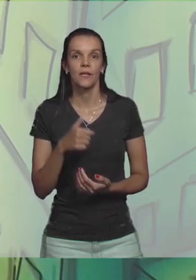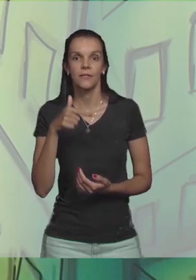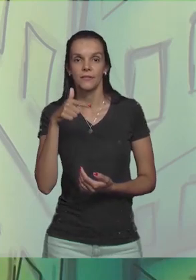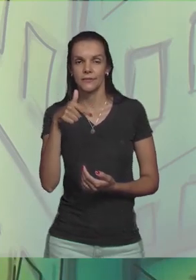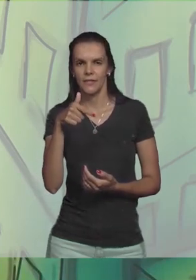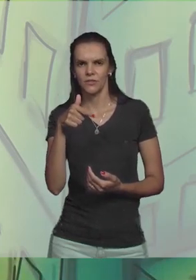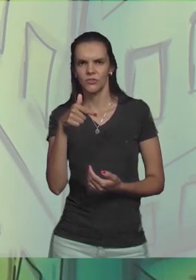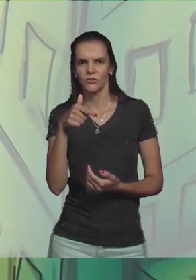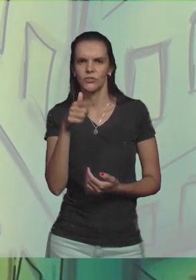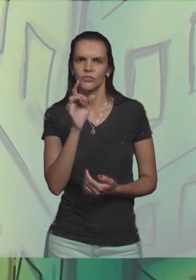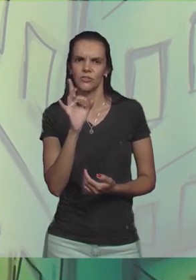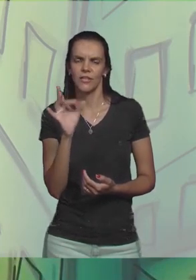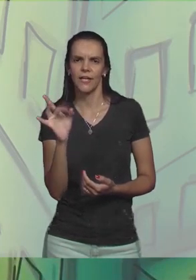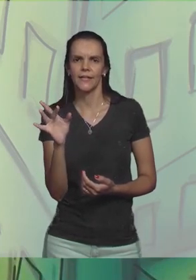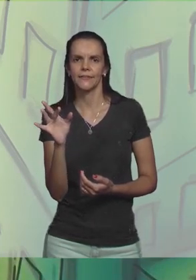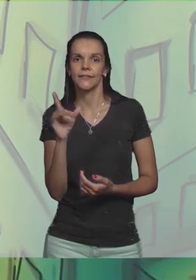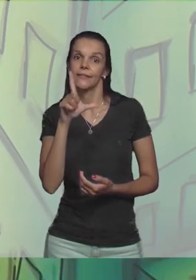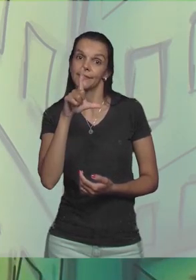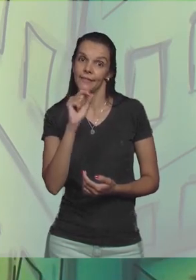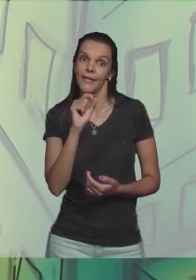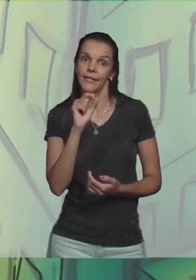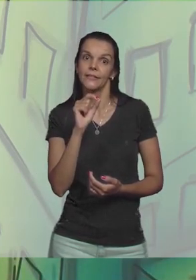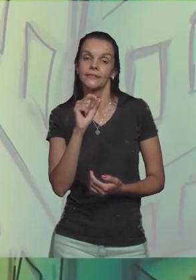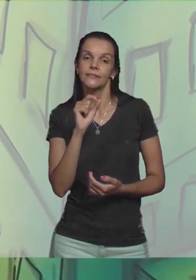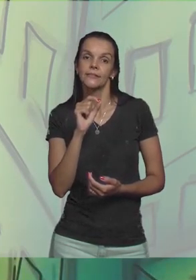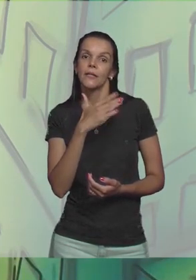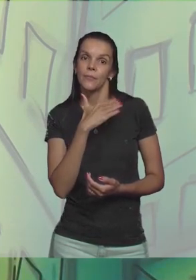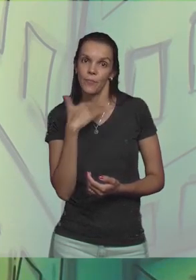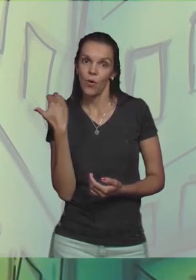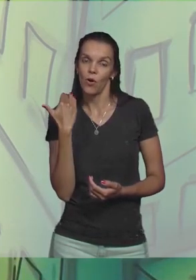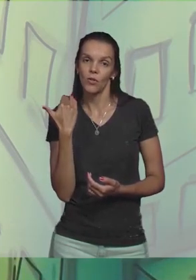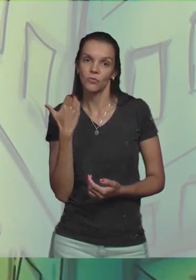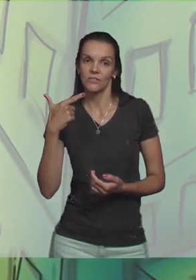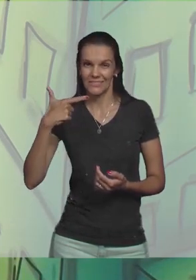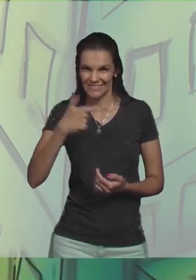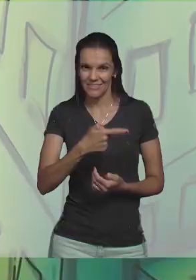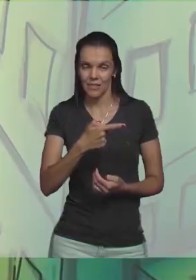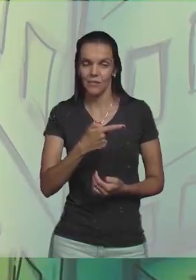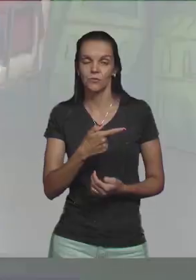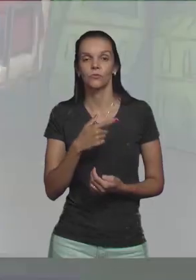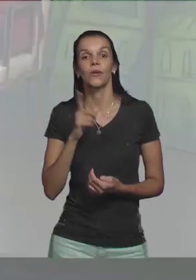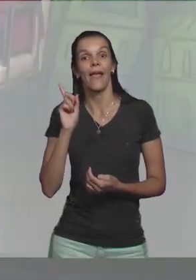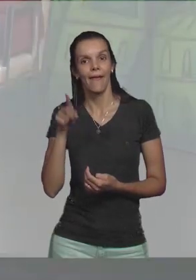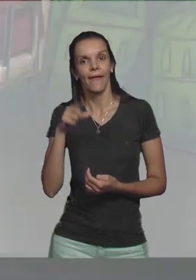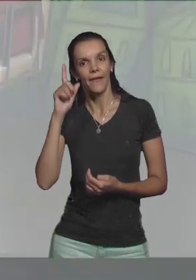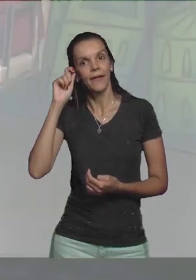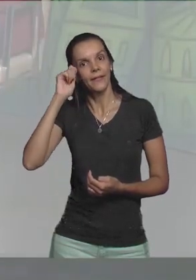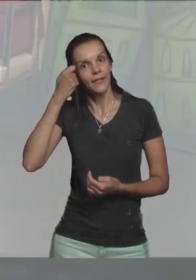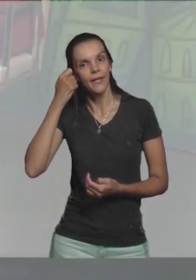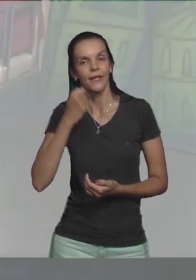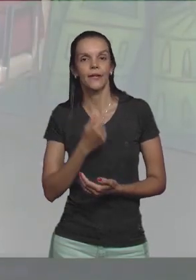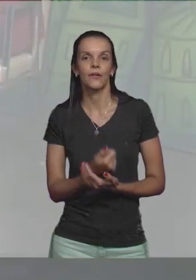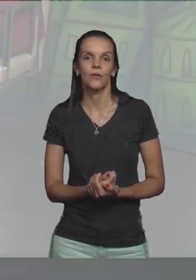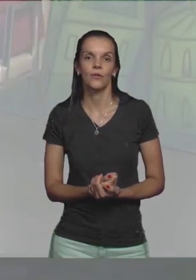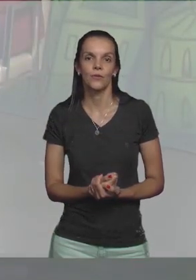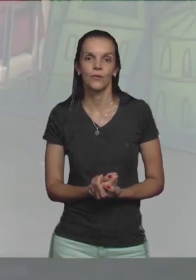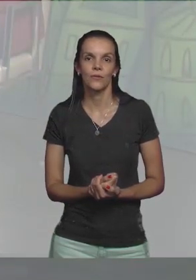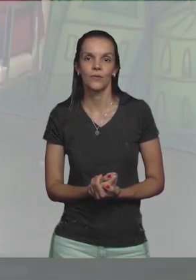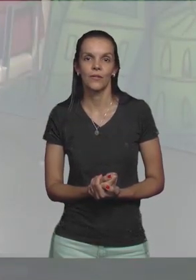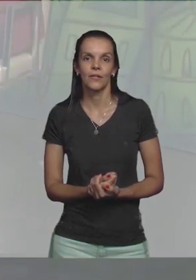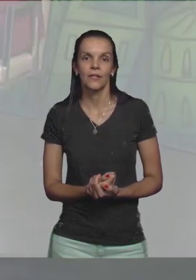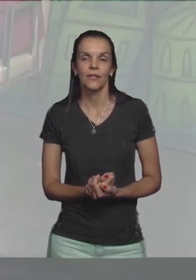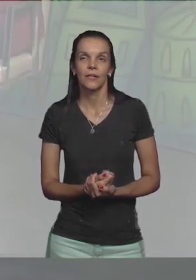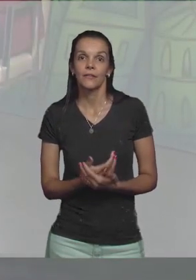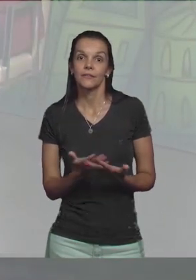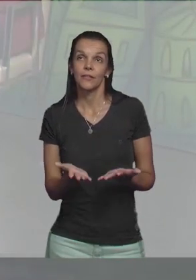7 de 10 assassinatos no Brasil são de negros. Eu queria ouvir você sobre essa realidade, sem fazer esse recorte